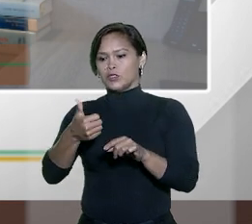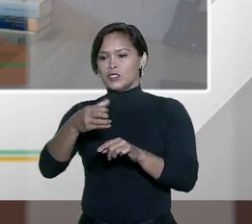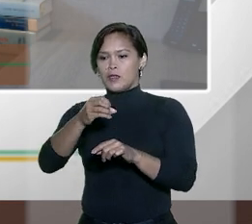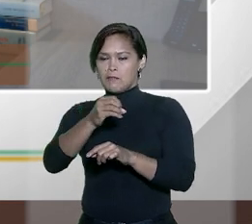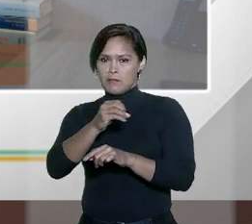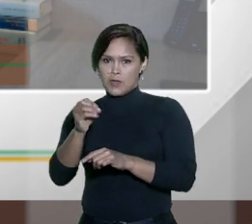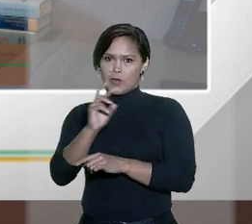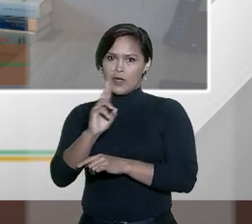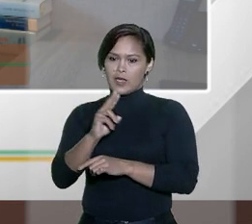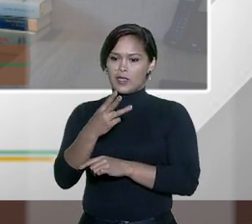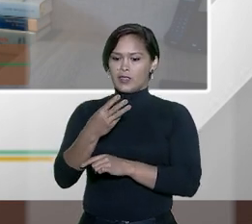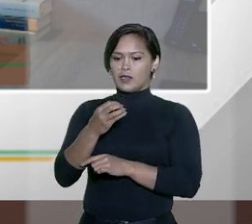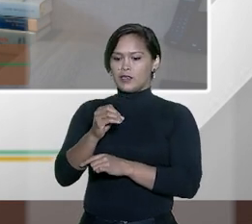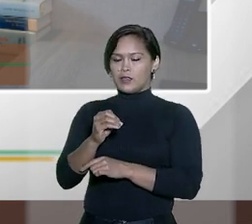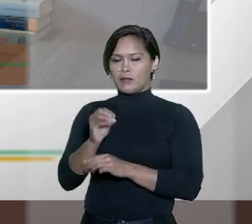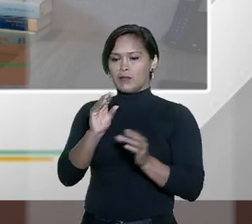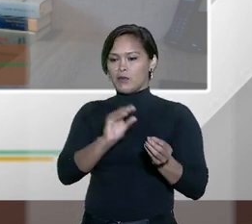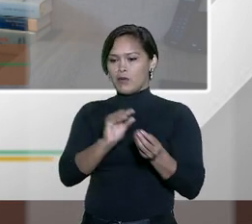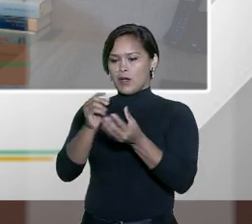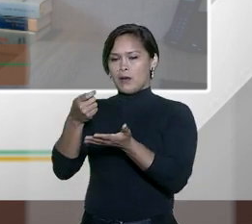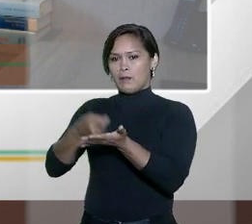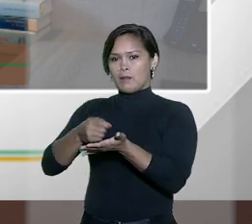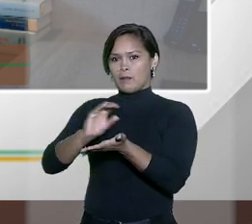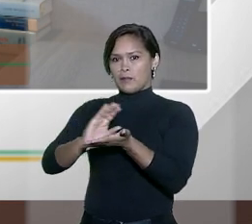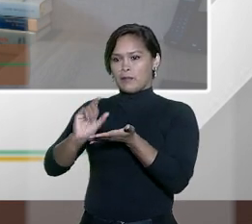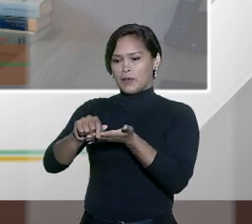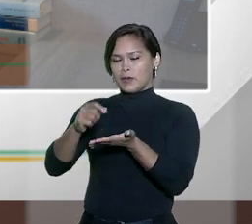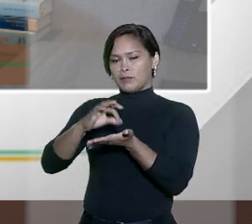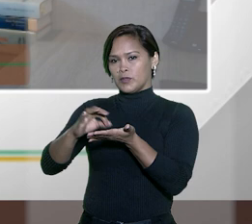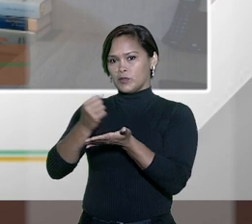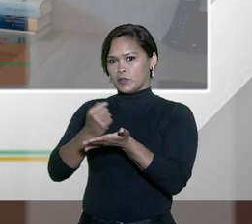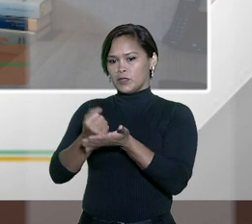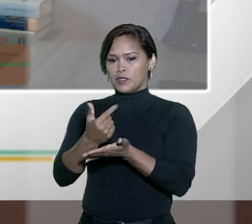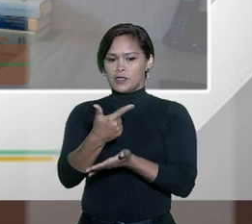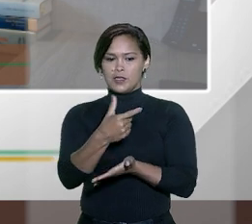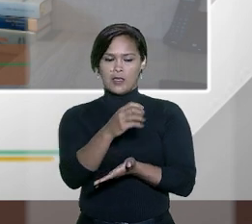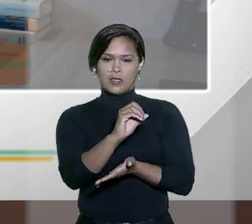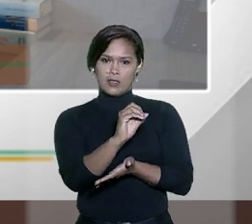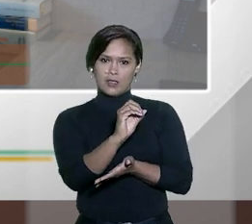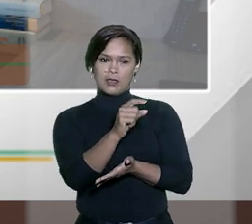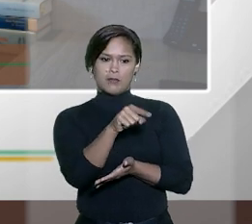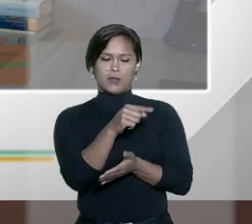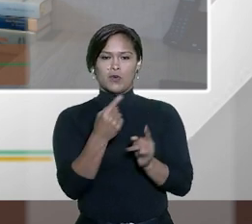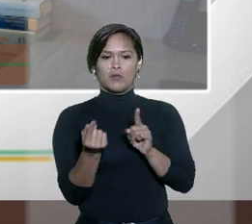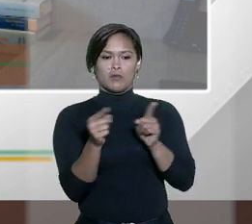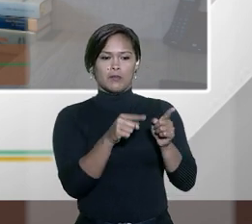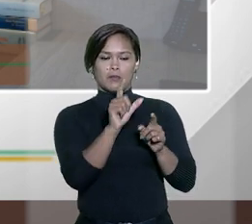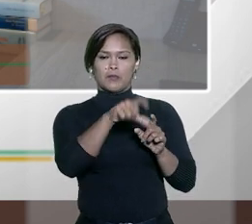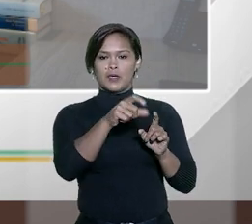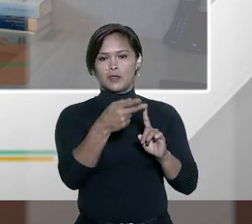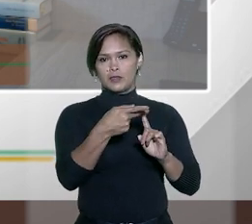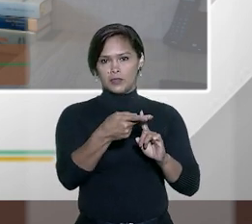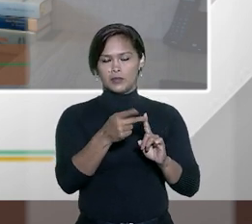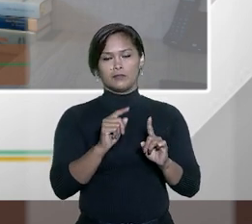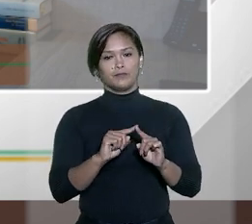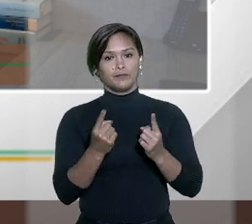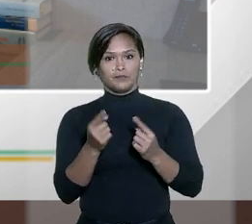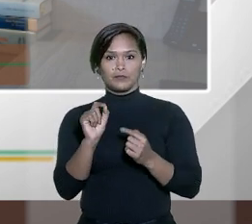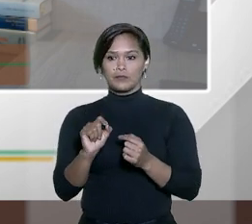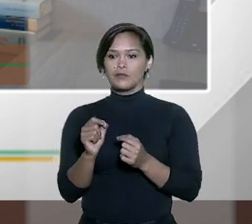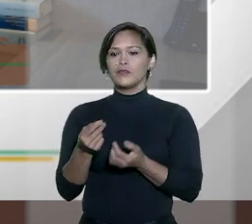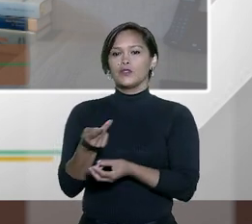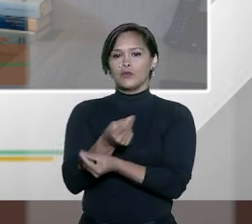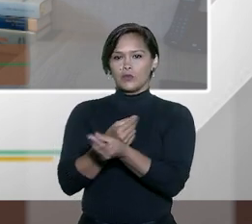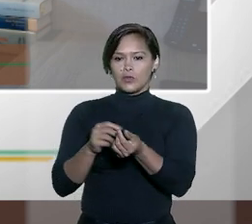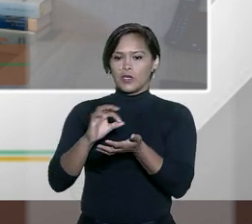reais, 30 mil reais destinado ao pagamento dos honorários contratuais e 70 mil reais para o cliente, né? Então,